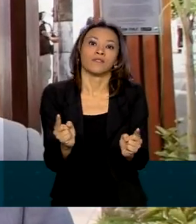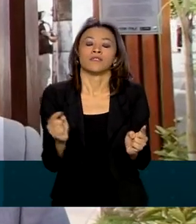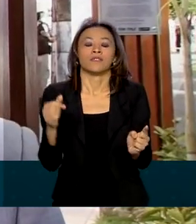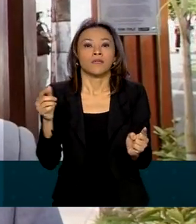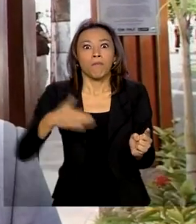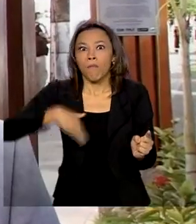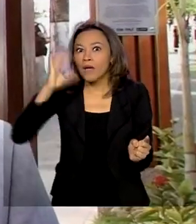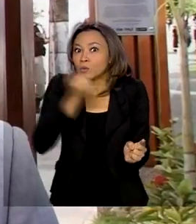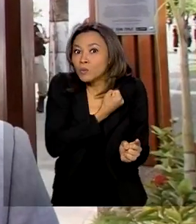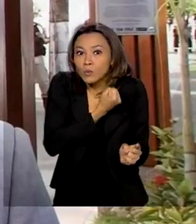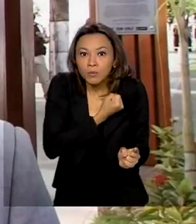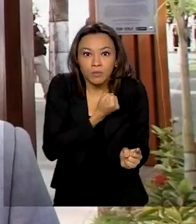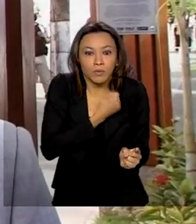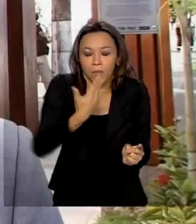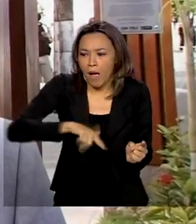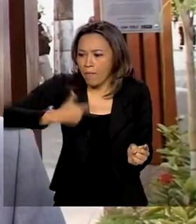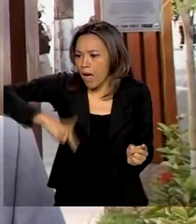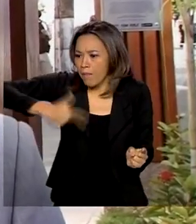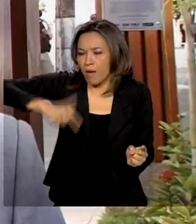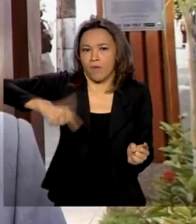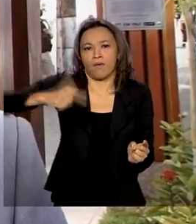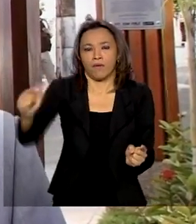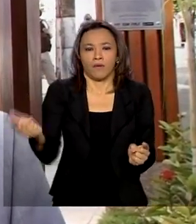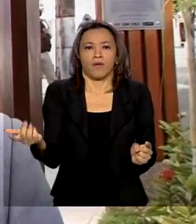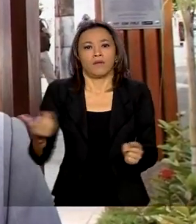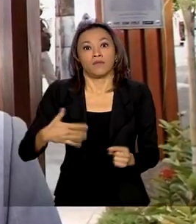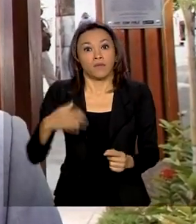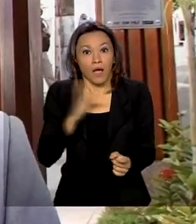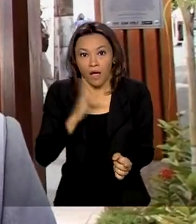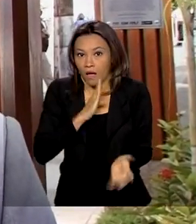assinar o maior número de pessoas no menor prazo possível o mais rápido que